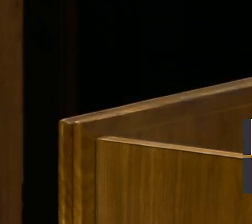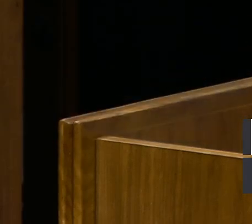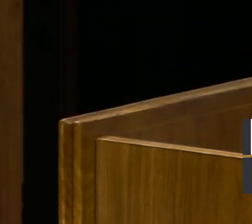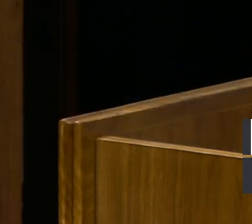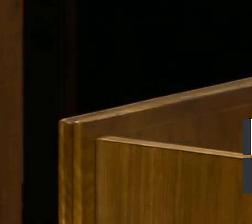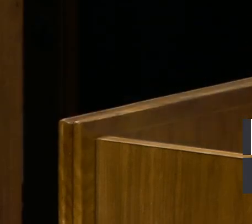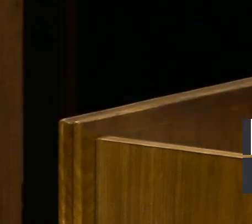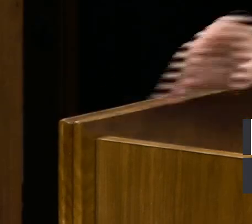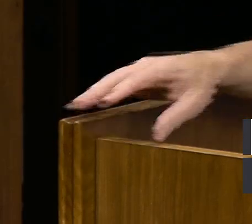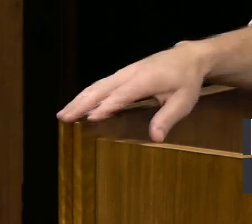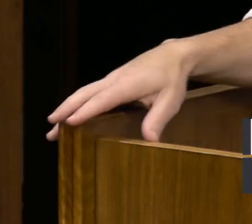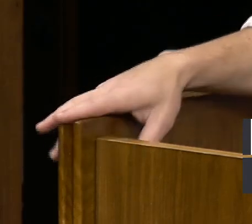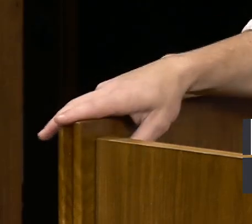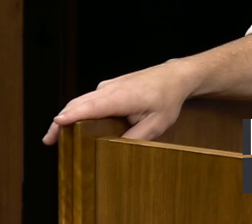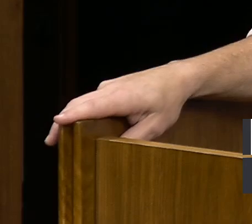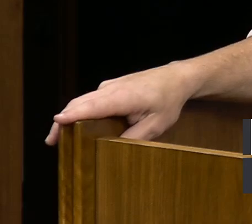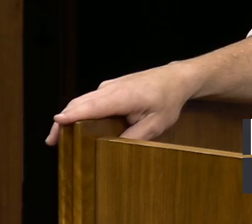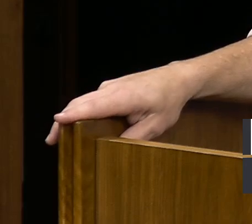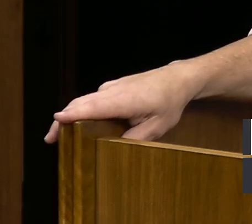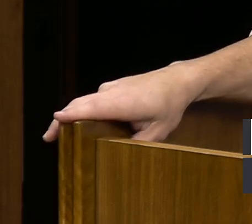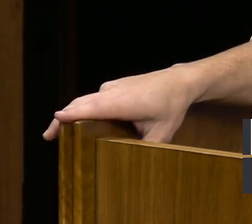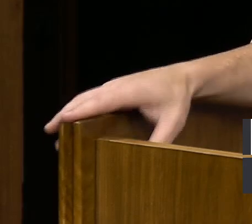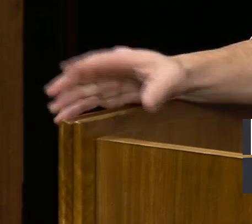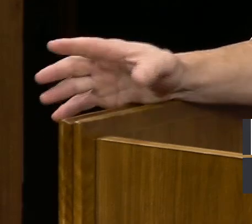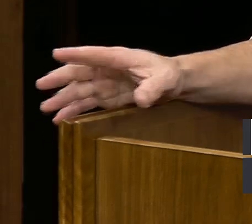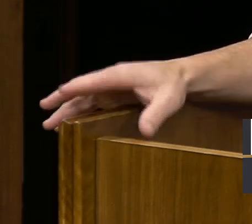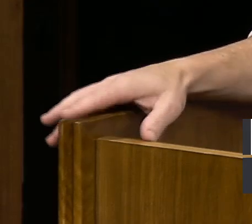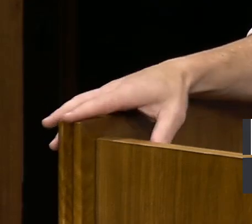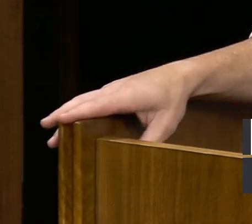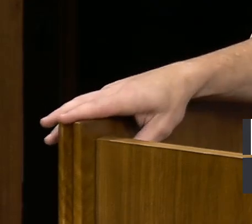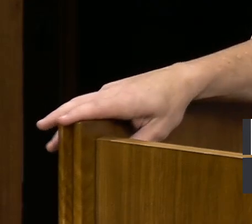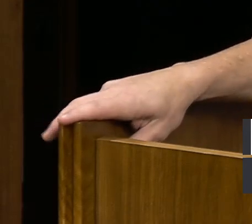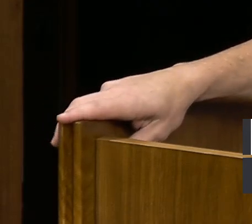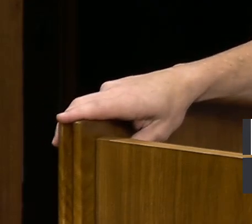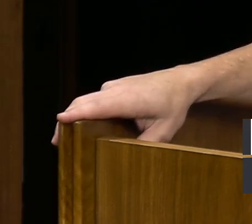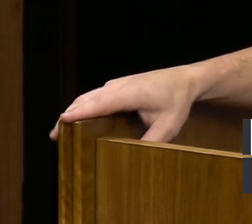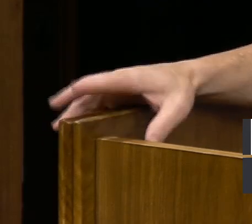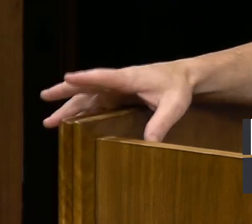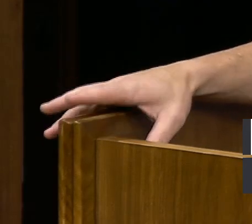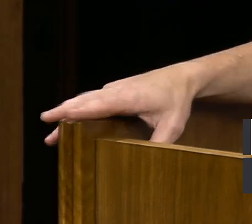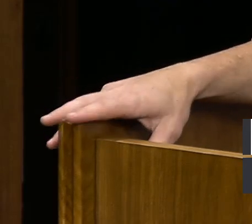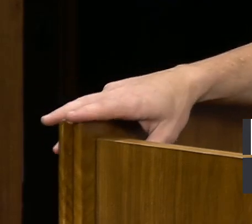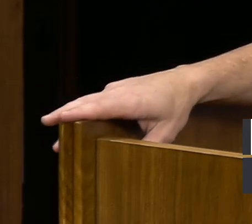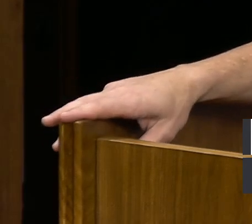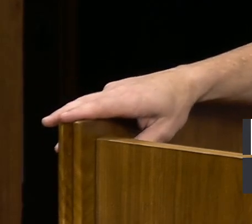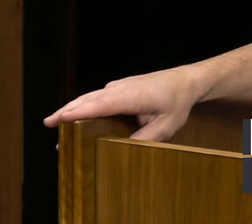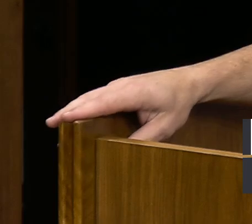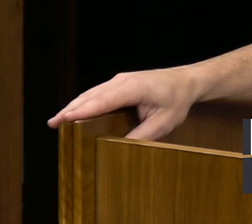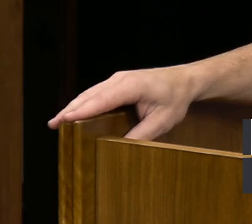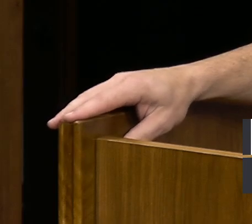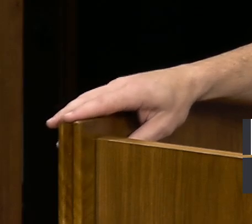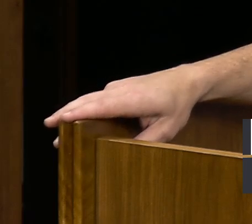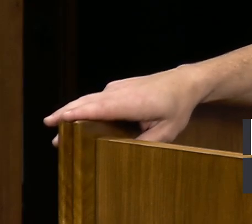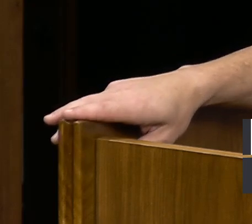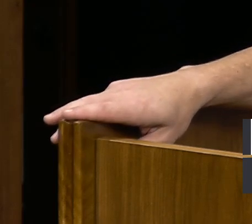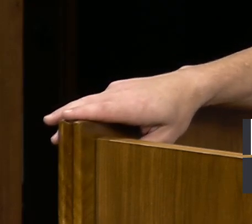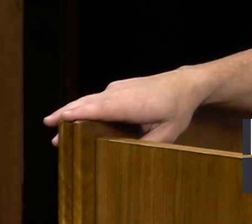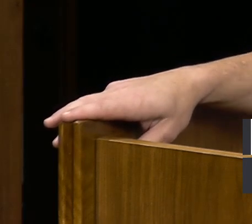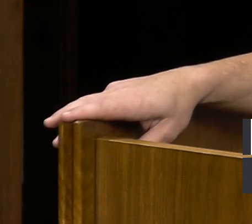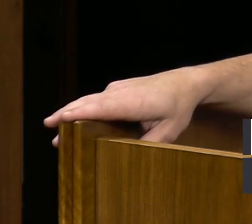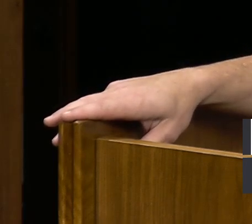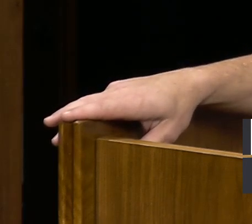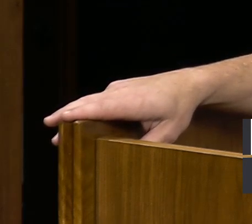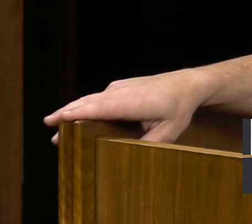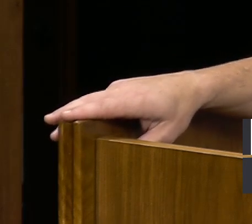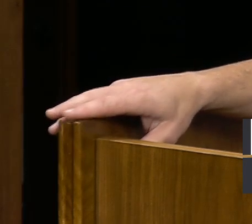dos Transportes, usar o escritório de Brasília, nós fazer alguma coisa que a gente consiga evoluir em algumas obras, principalmente no quesito duplicação